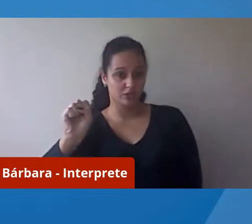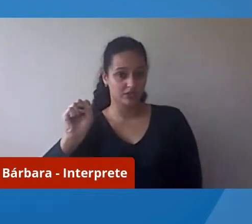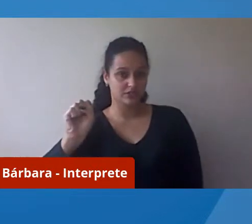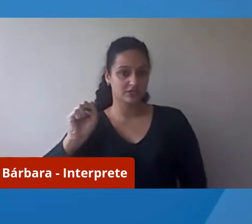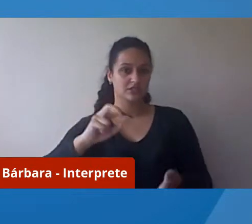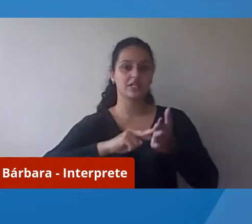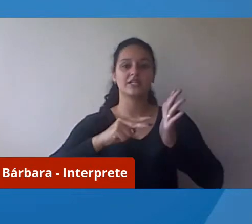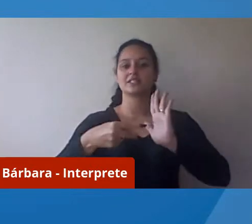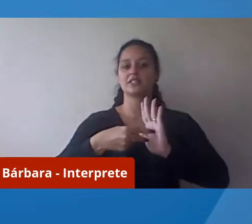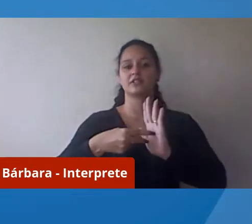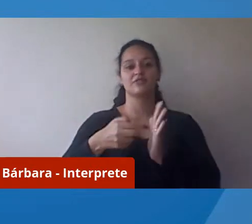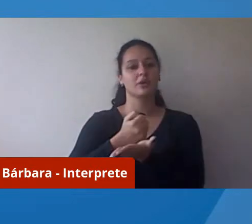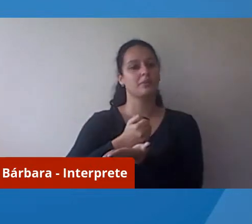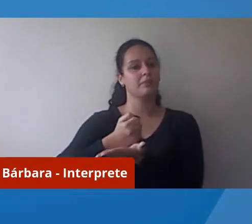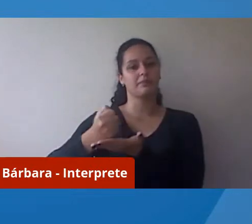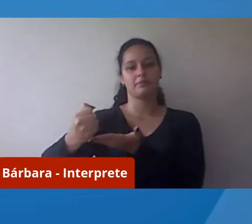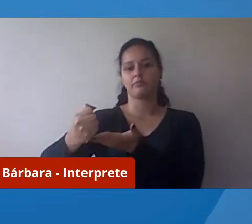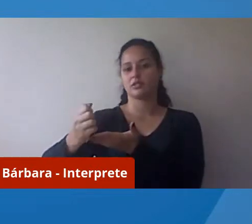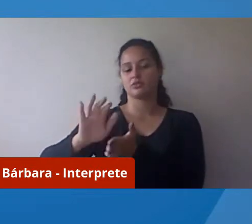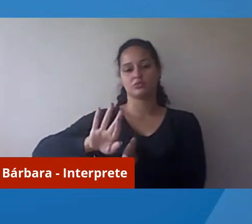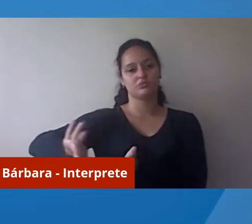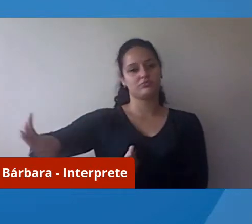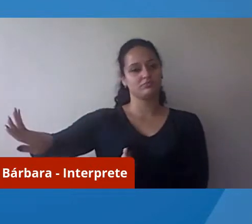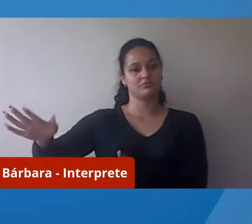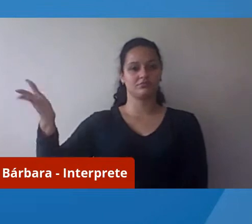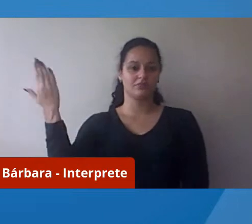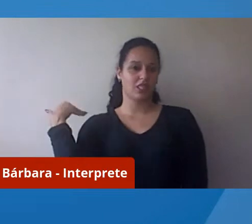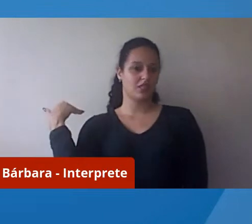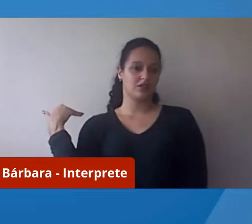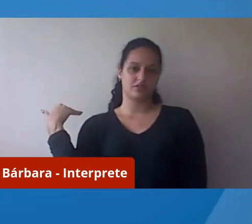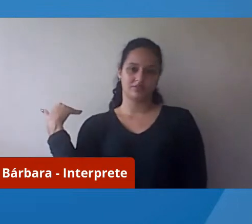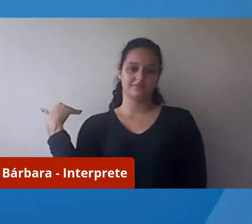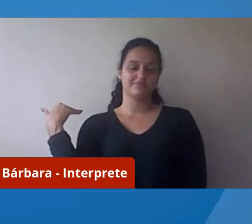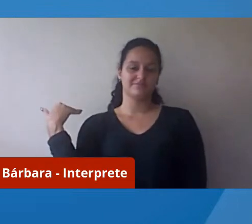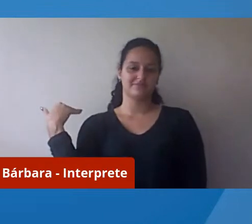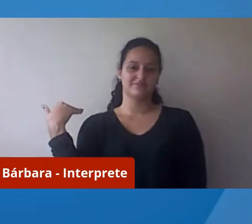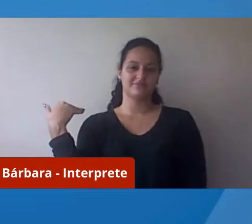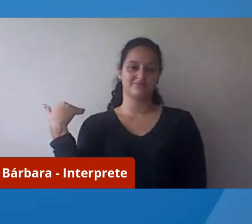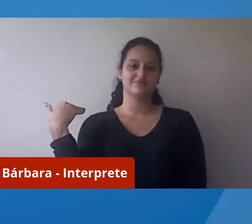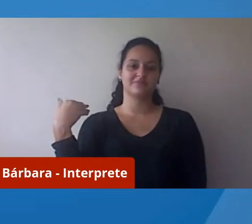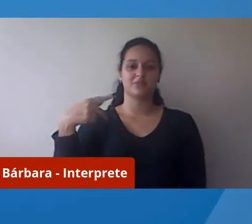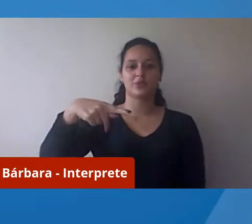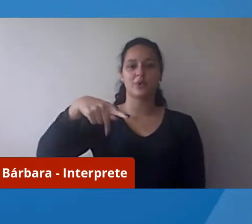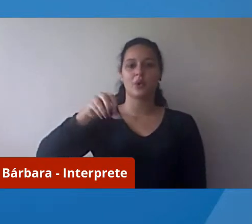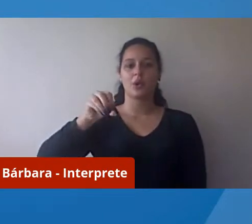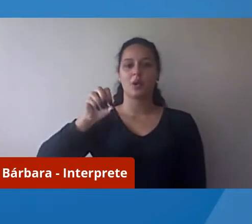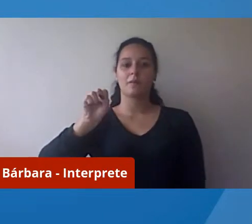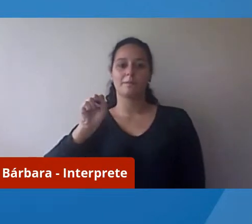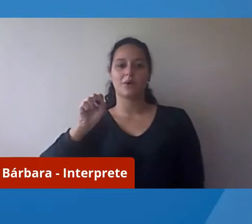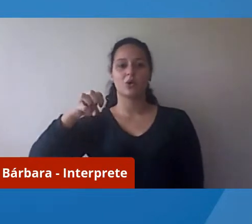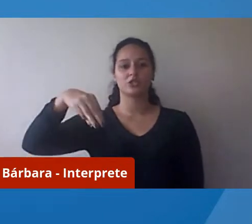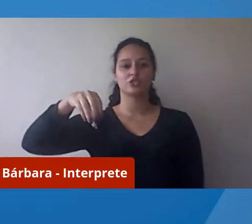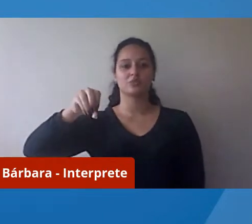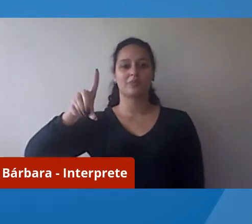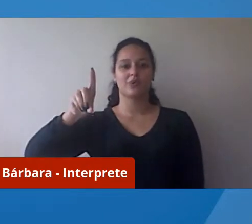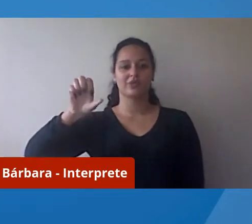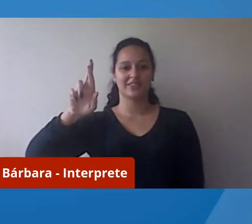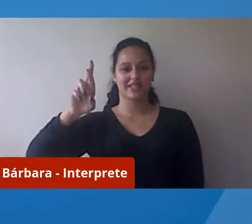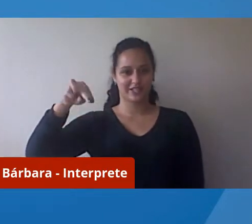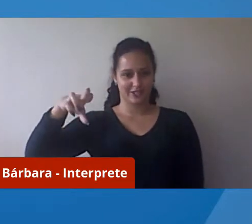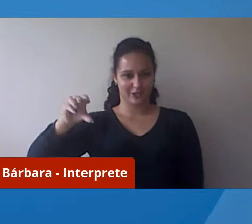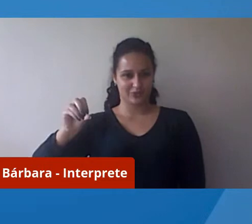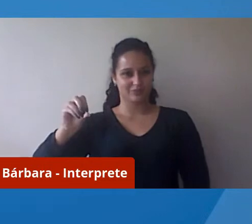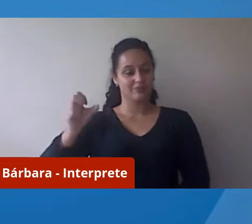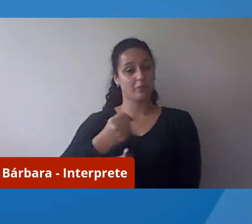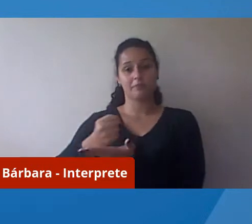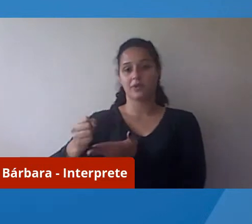que deixamos para trás. Não é? Por exemplo, pós-moderno quer dizer deixamos o moderno para trás, agora estamos em outra coisa que não é mais o